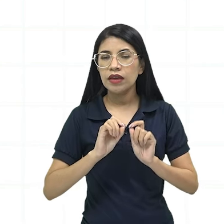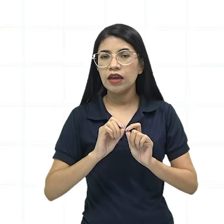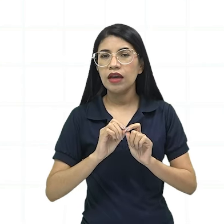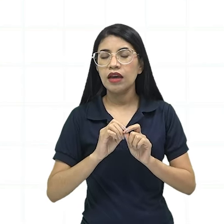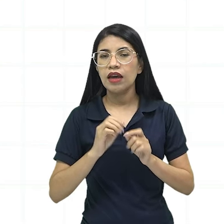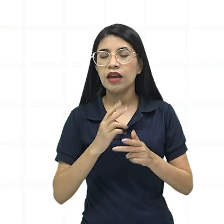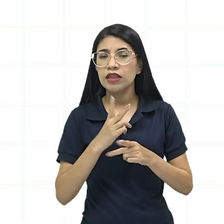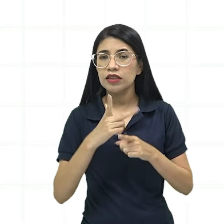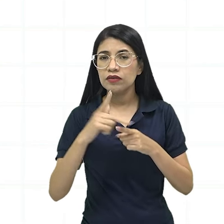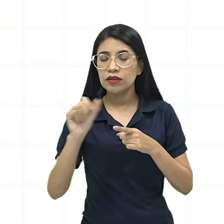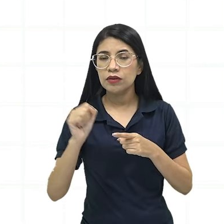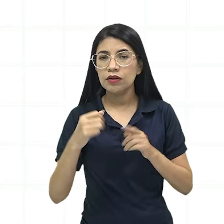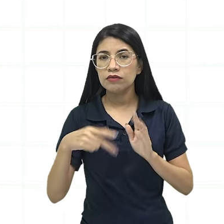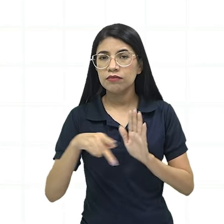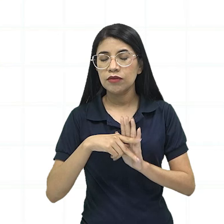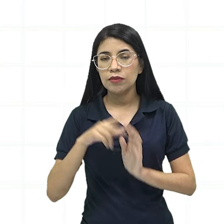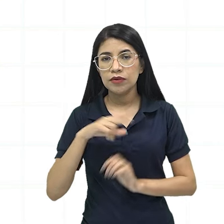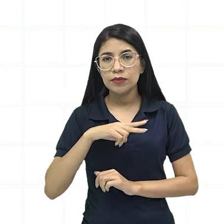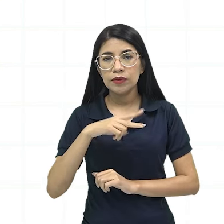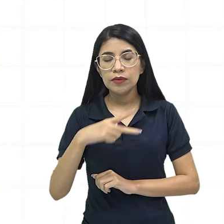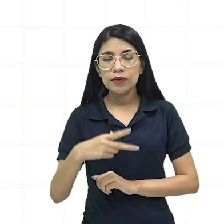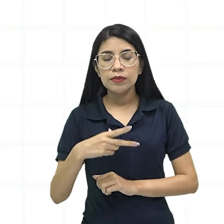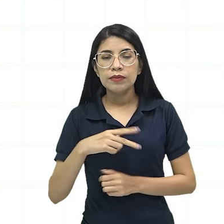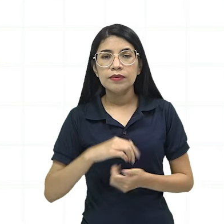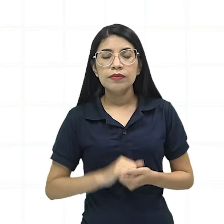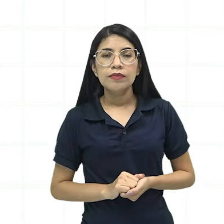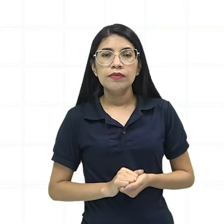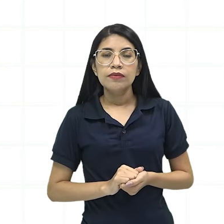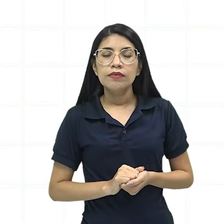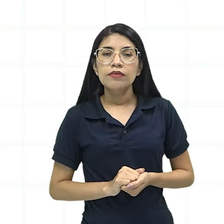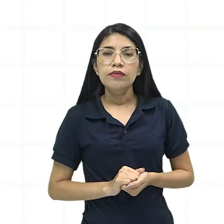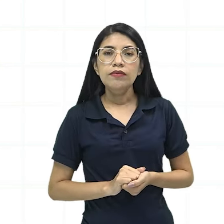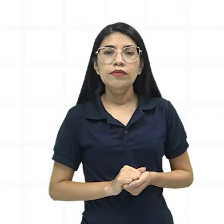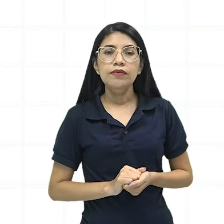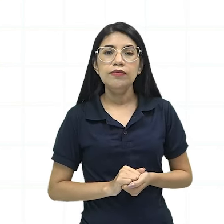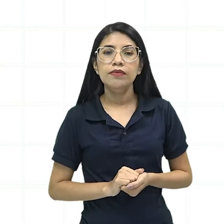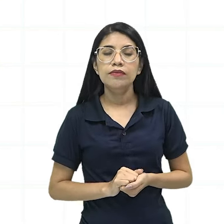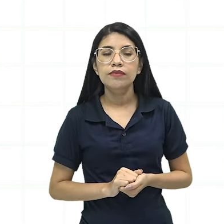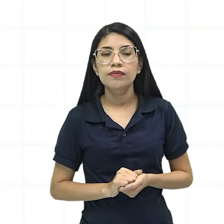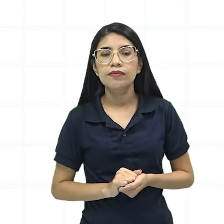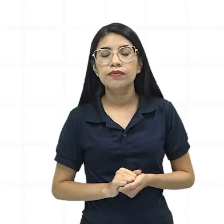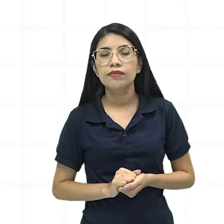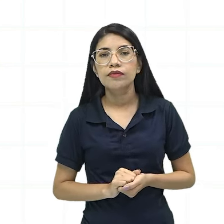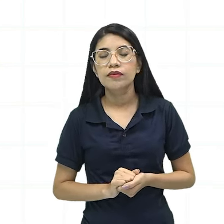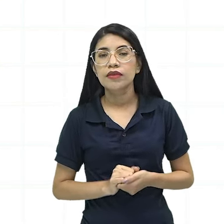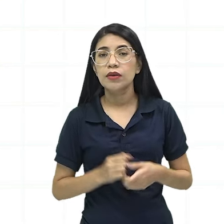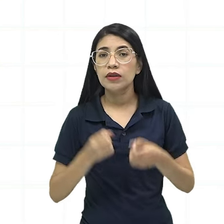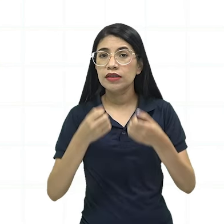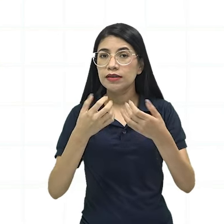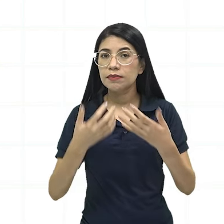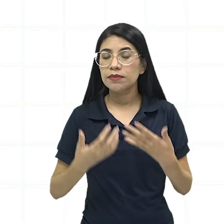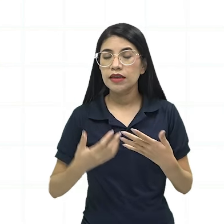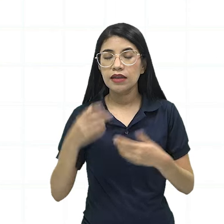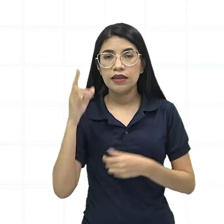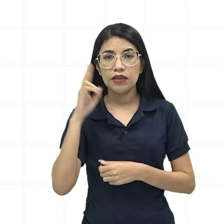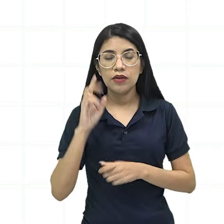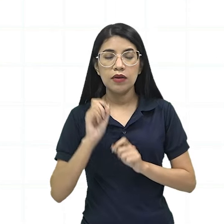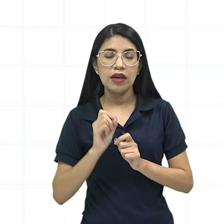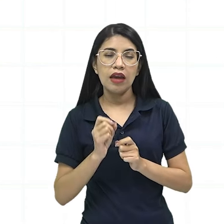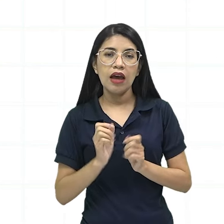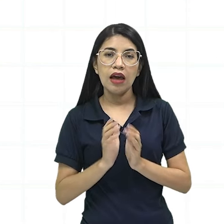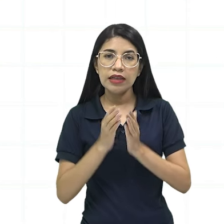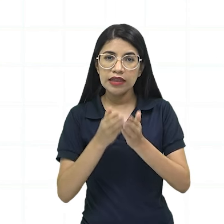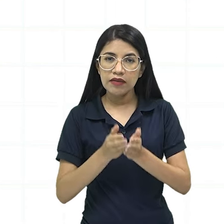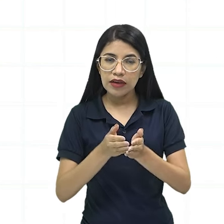Portugal, né? Os grandes feitos da nação portuguesa. Então, relata ali nas grandes navegações,